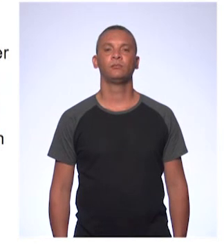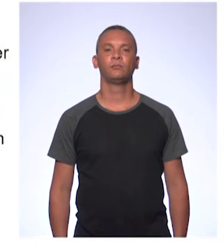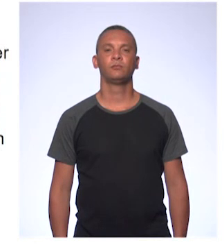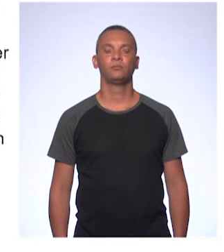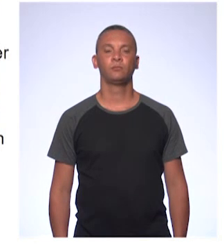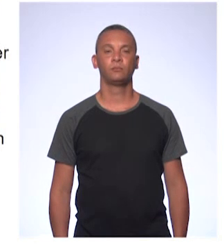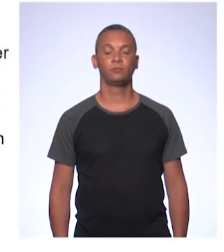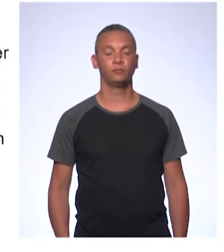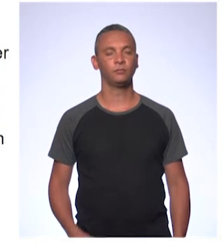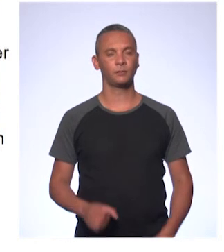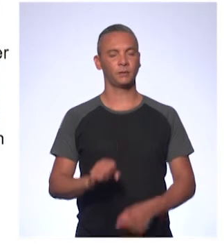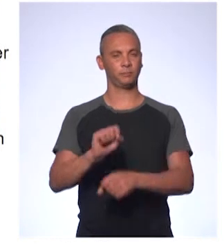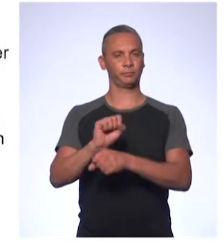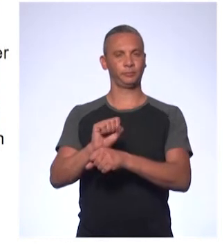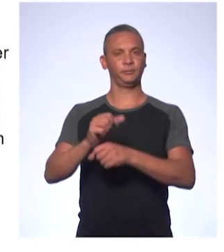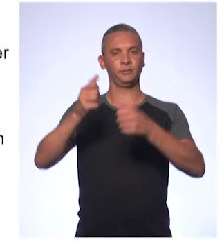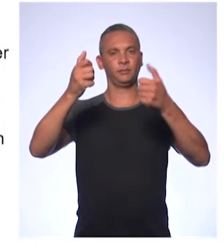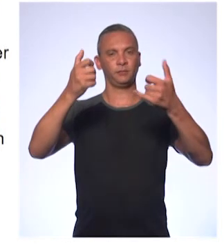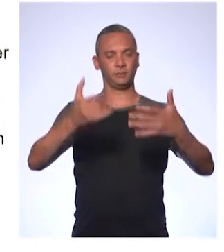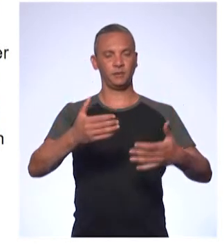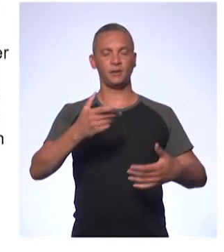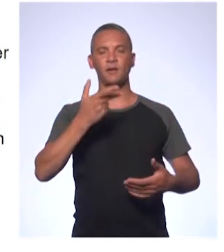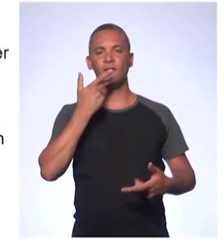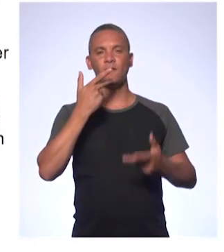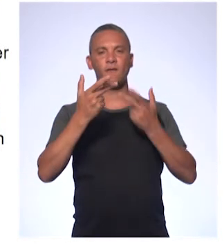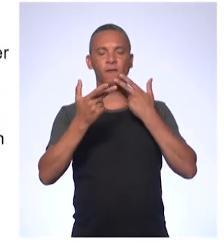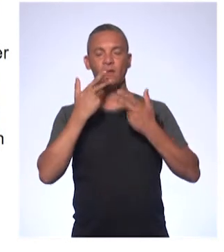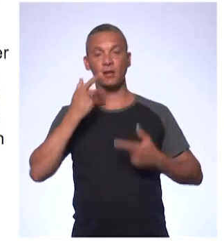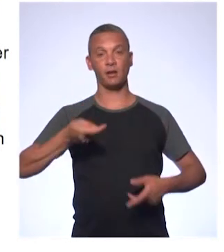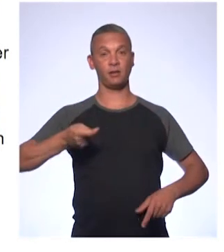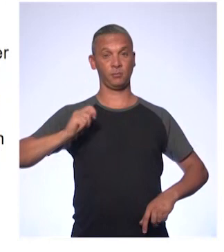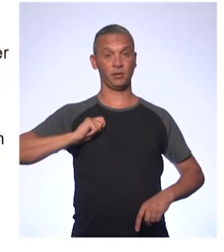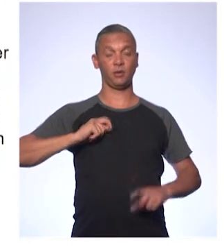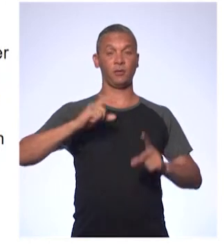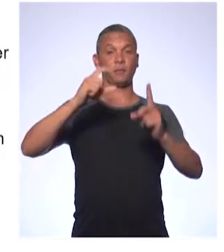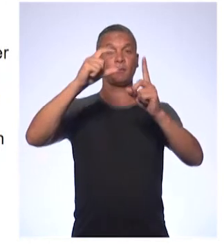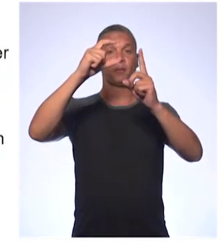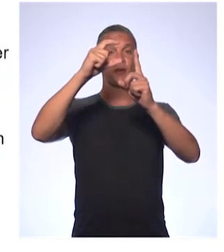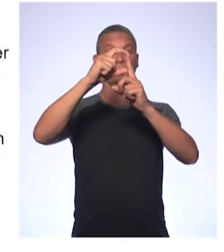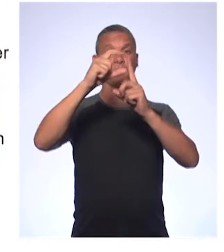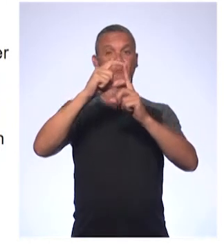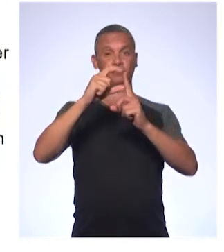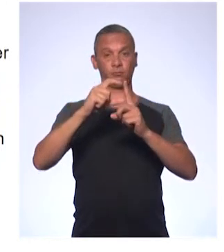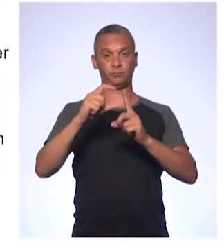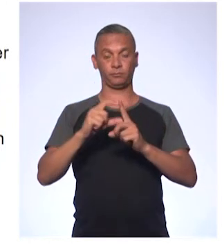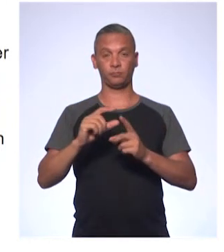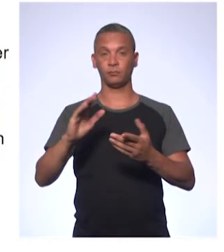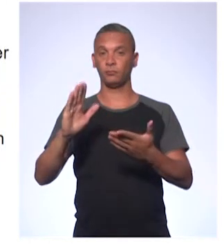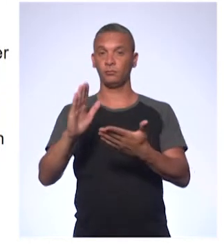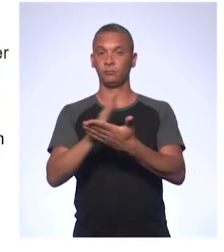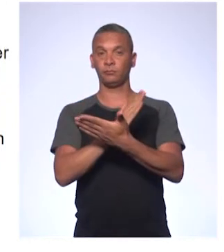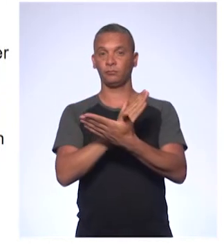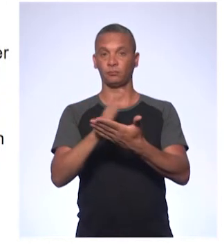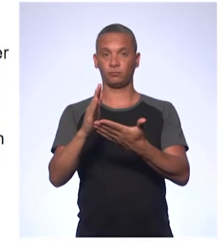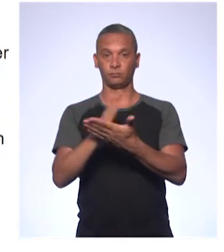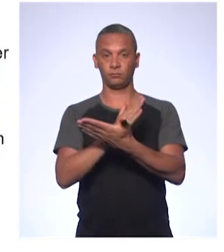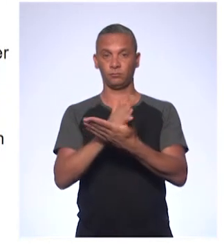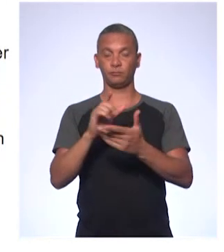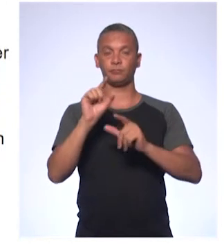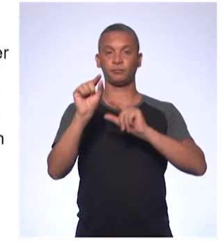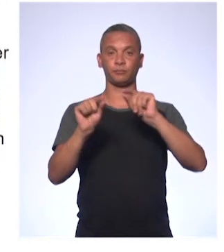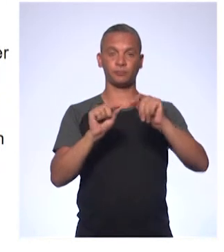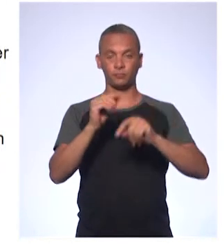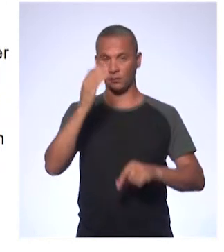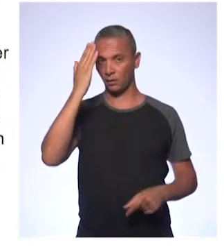um ponto, né? Eu parei aí para a gente entender que há um monte de palavras aí que a gente pode